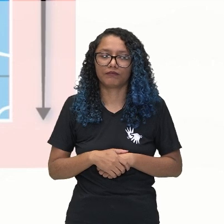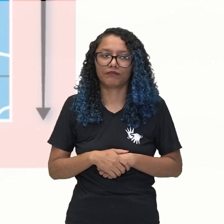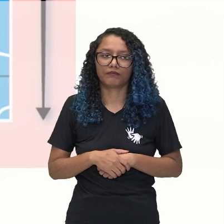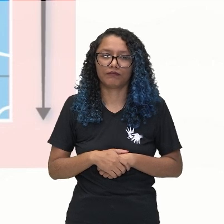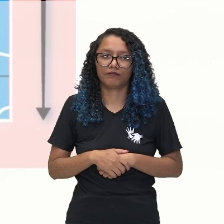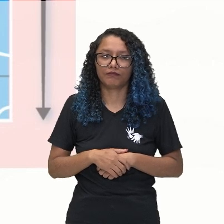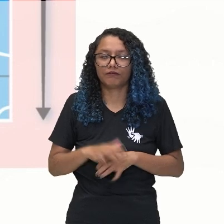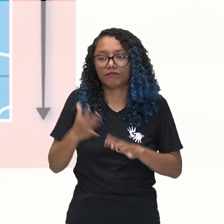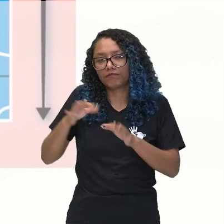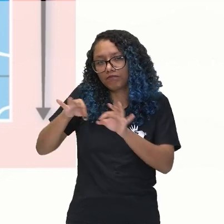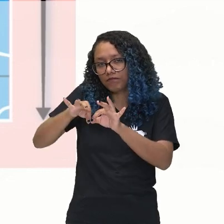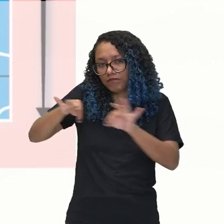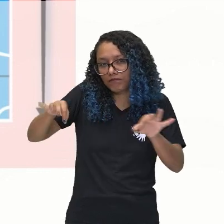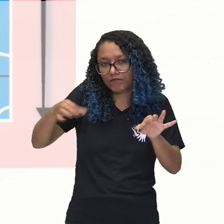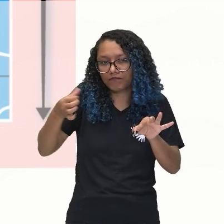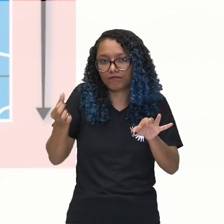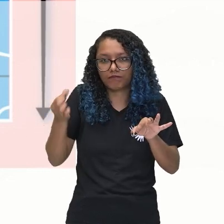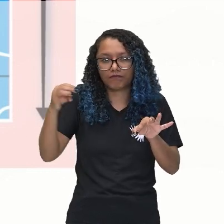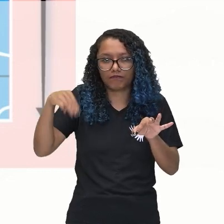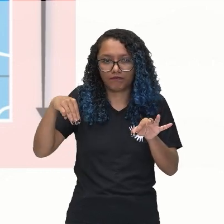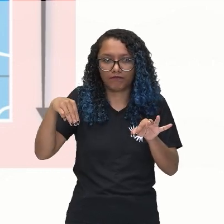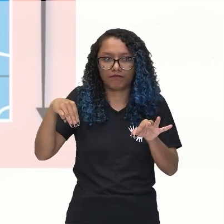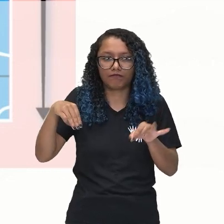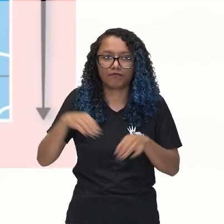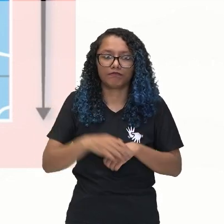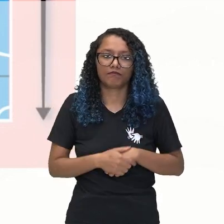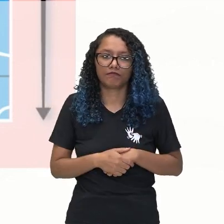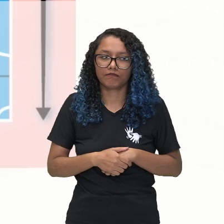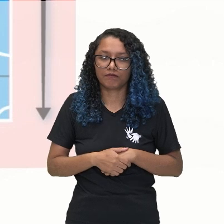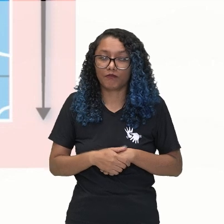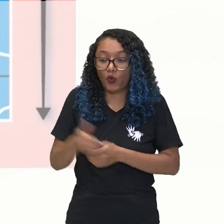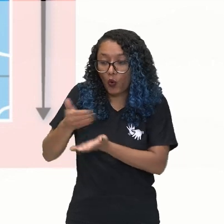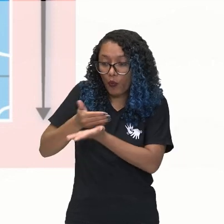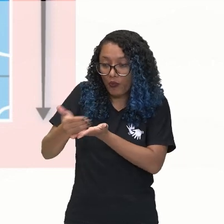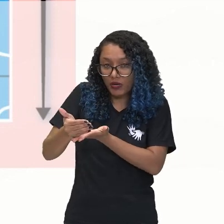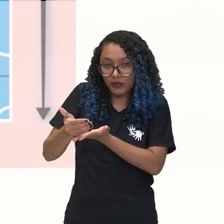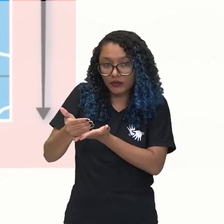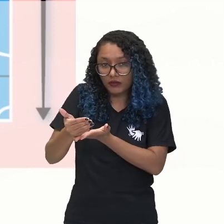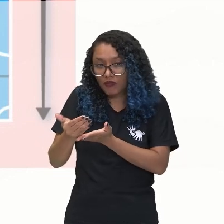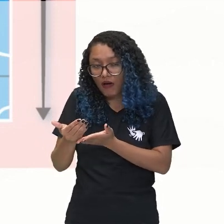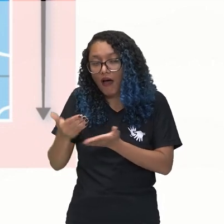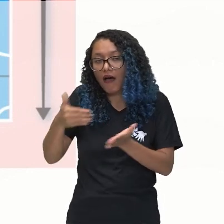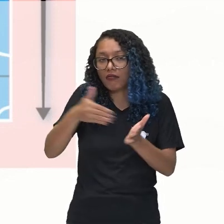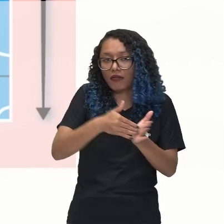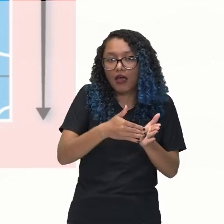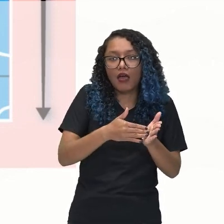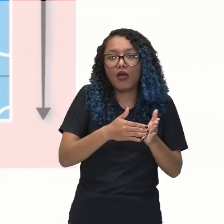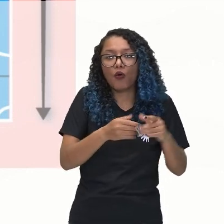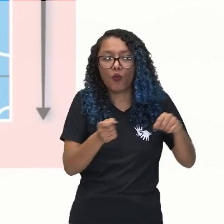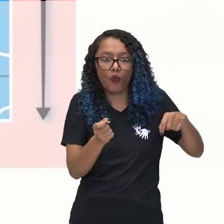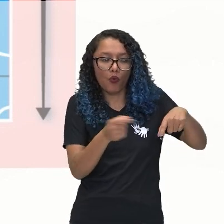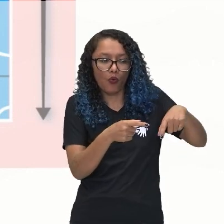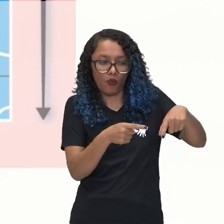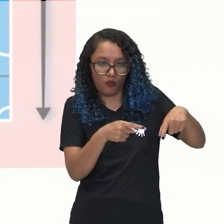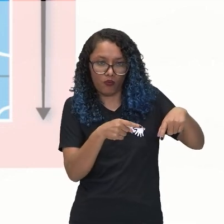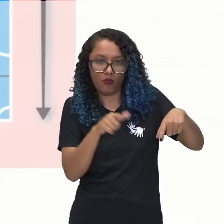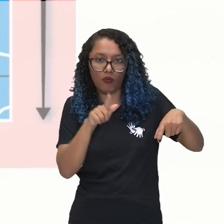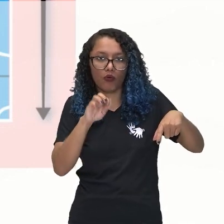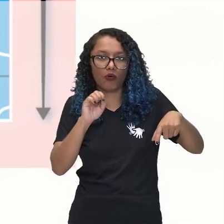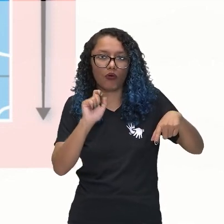6 metros de distância até o gol. O gol que está localizado aqui na linha de